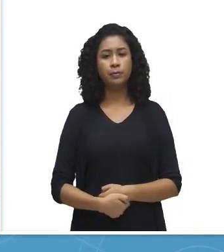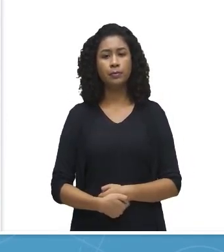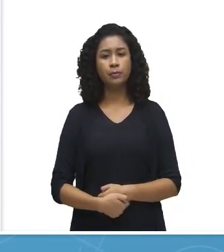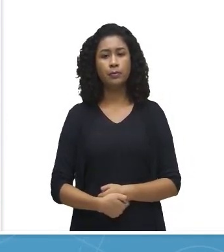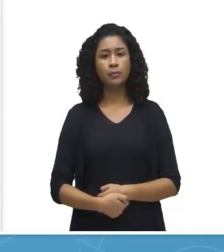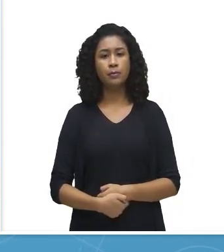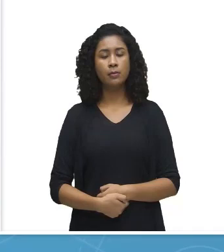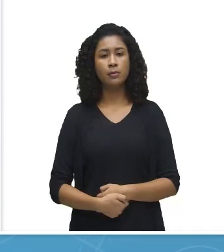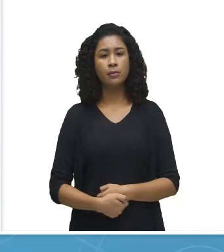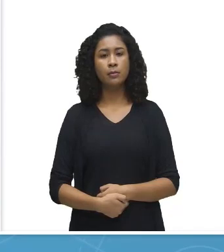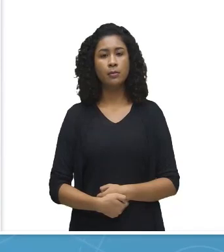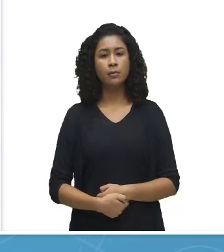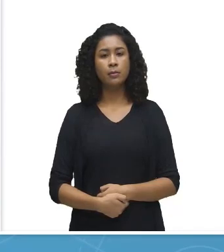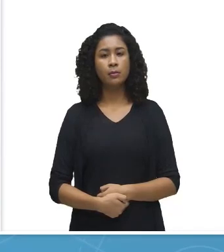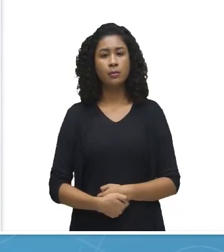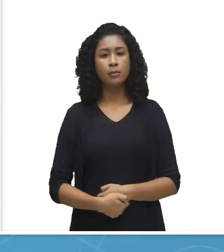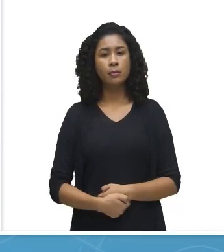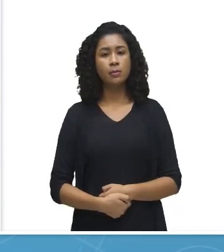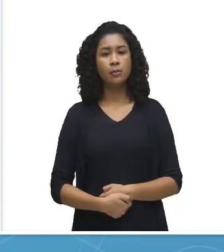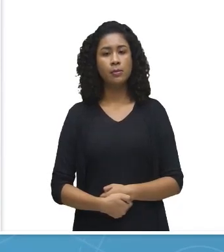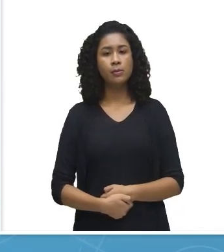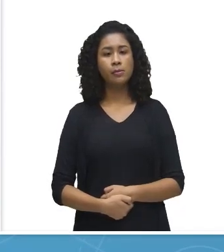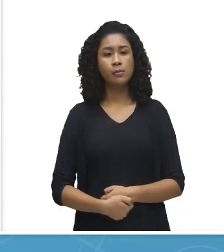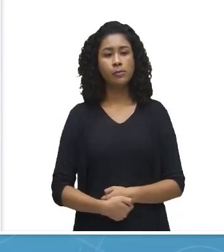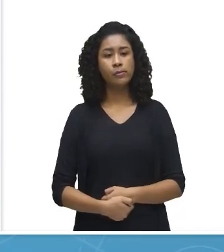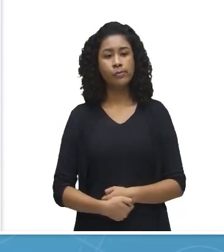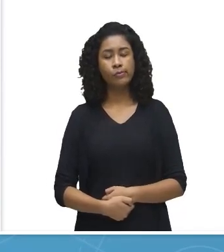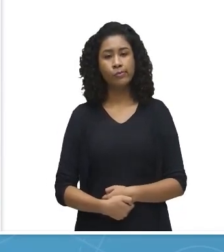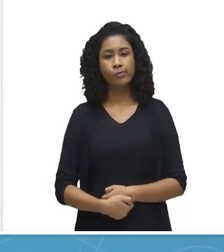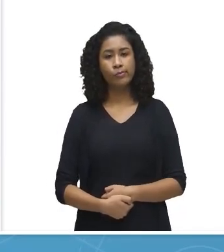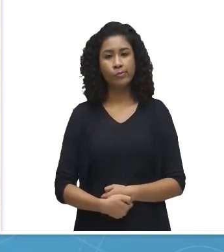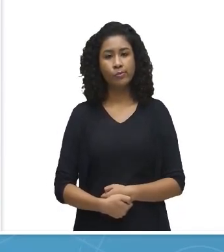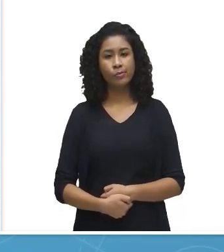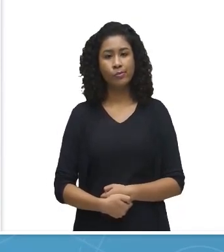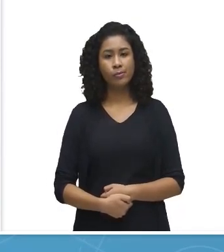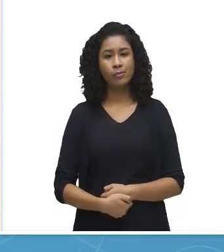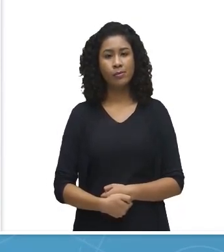E deixa eu ver aqui.